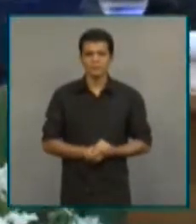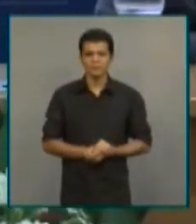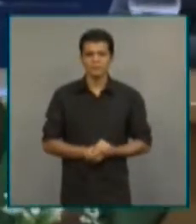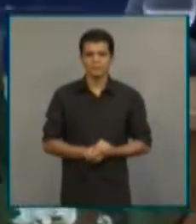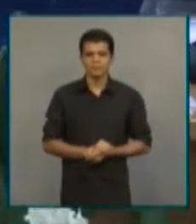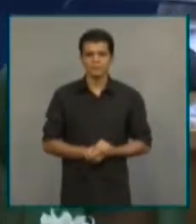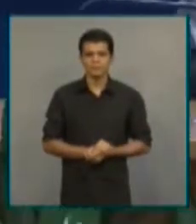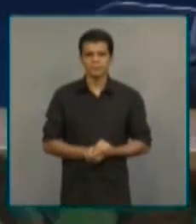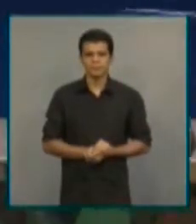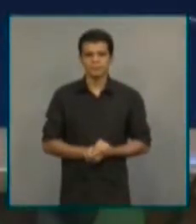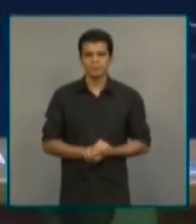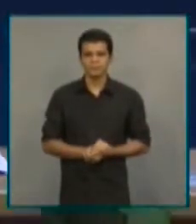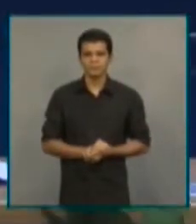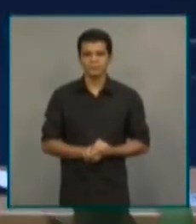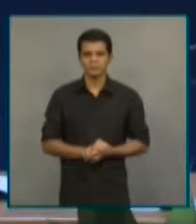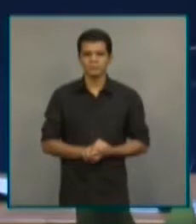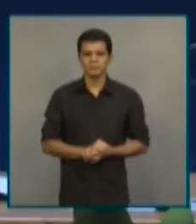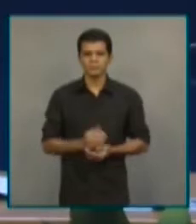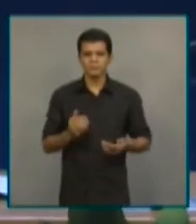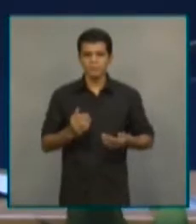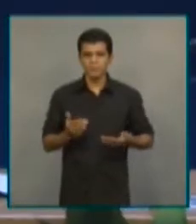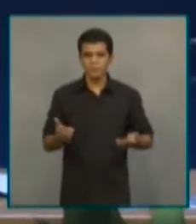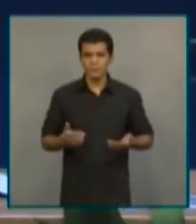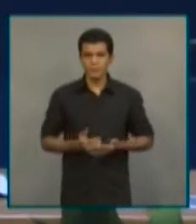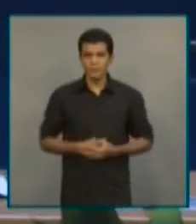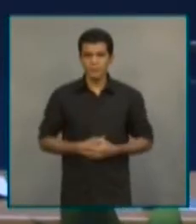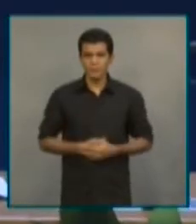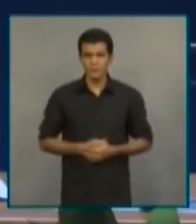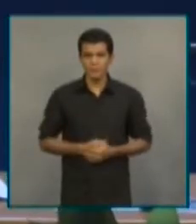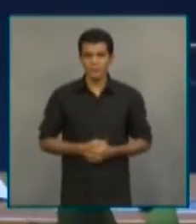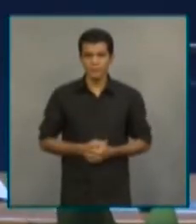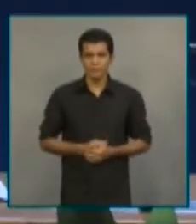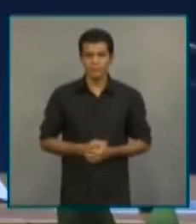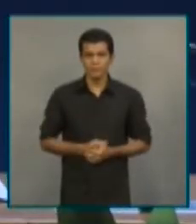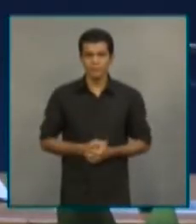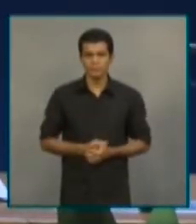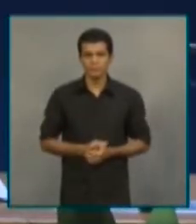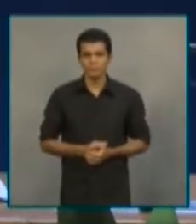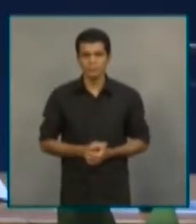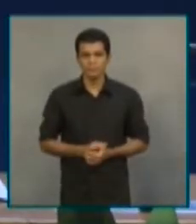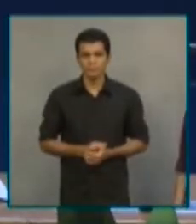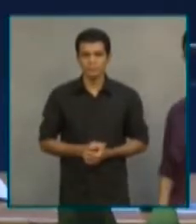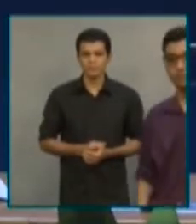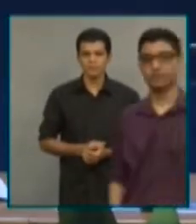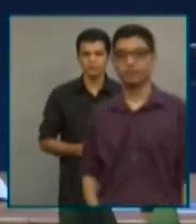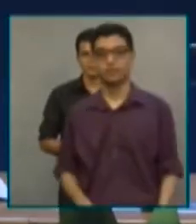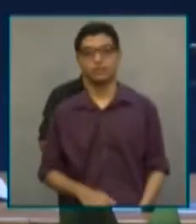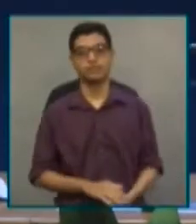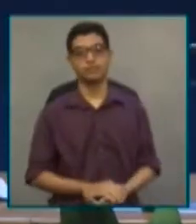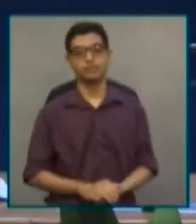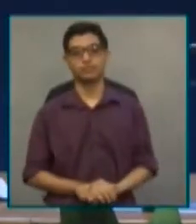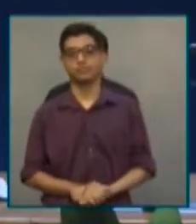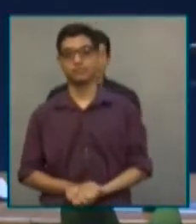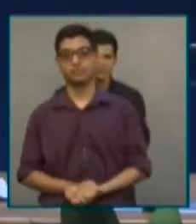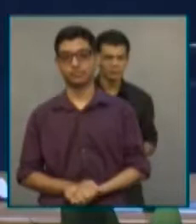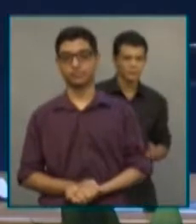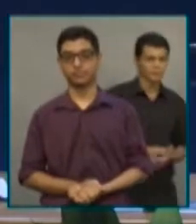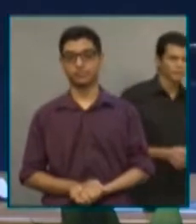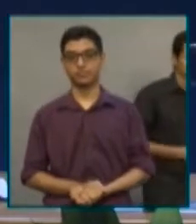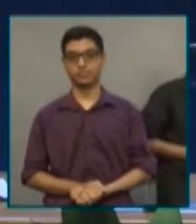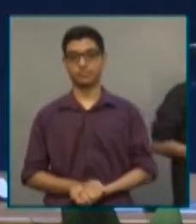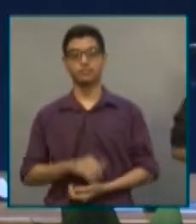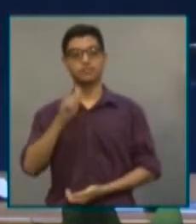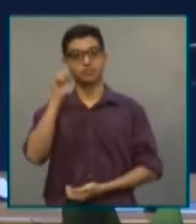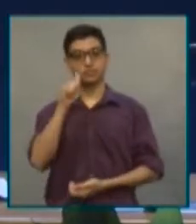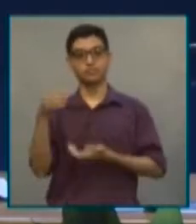Convidamos para se apresentar a candidata Regina Jansen, segunda sorteada na ordem a ser seguida durante esse debate. Recordo